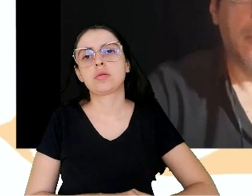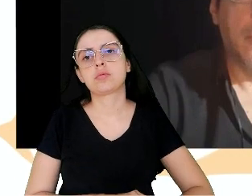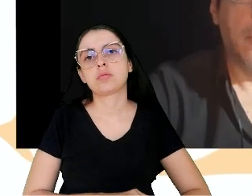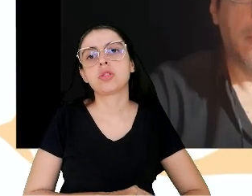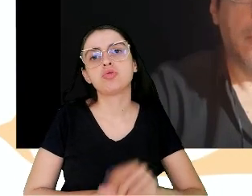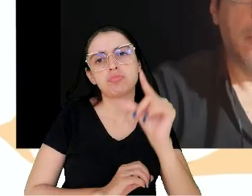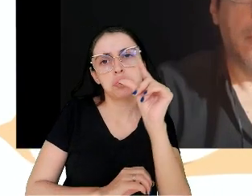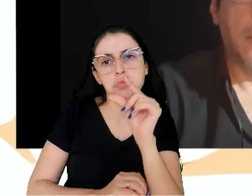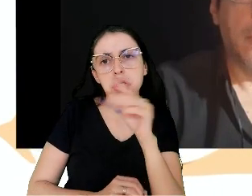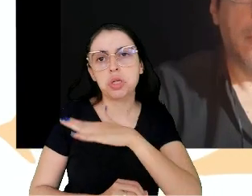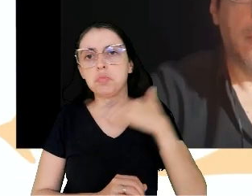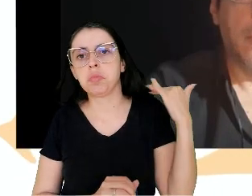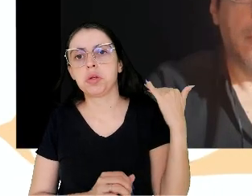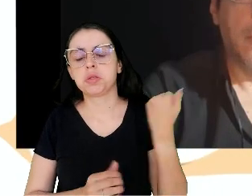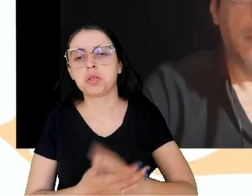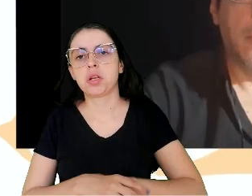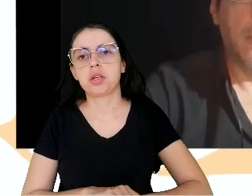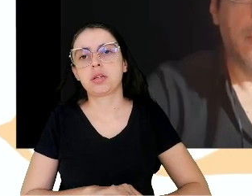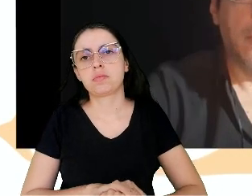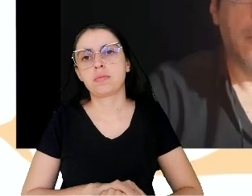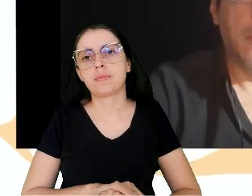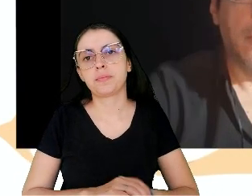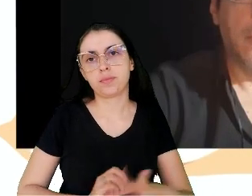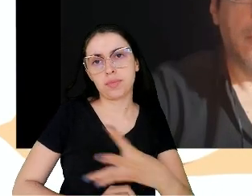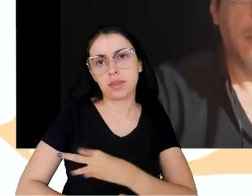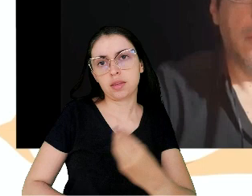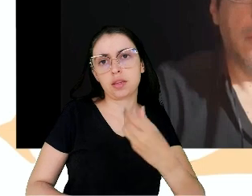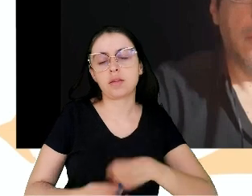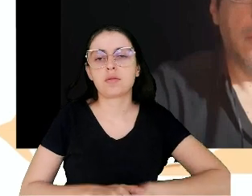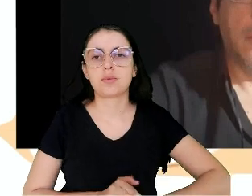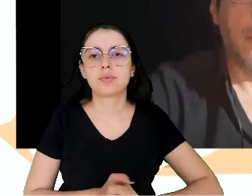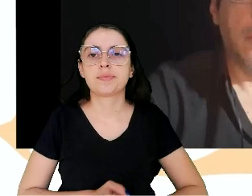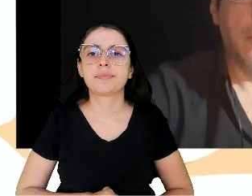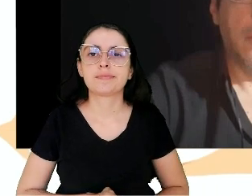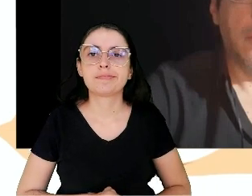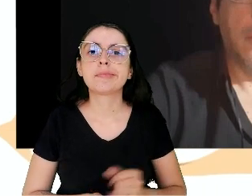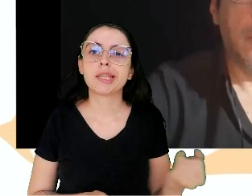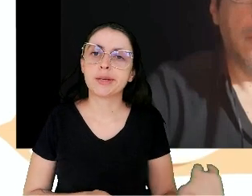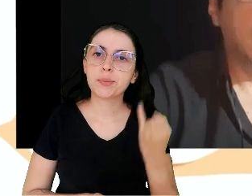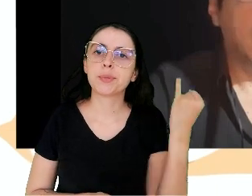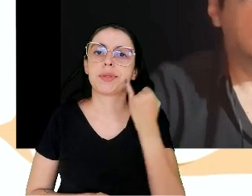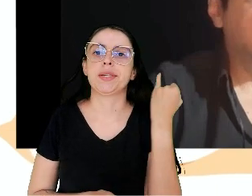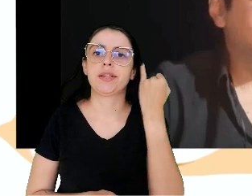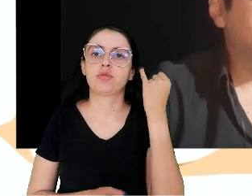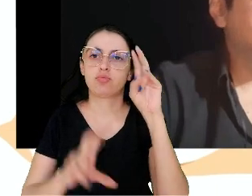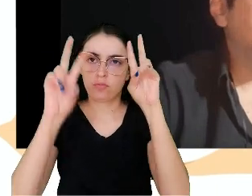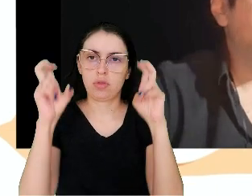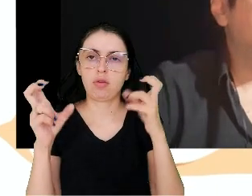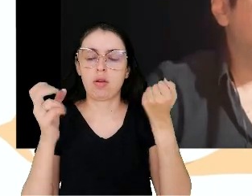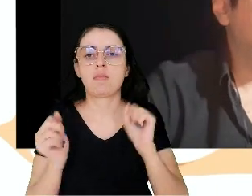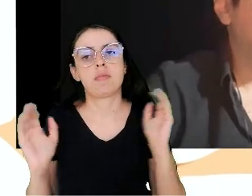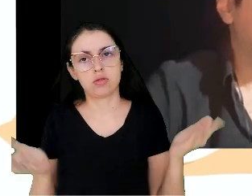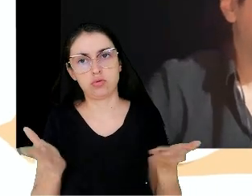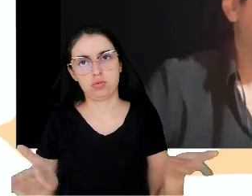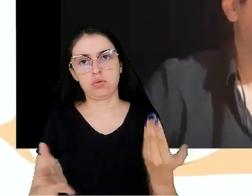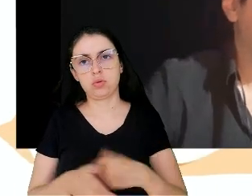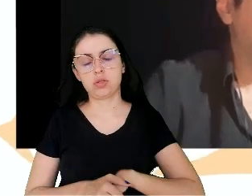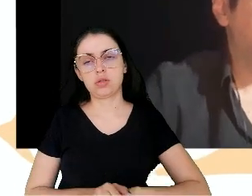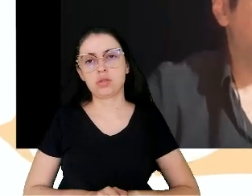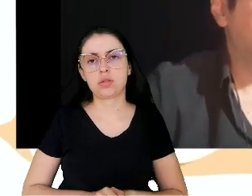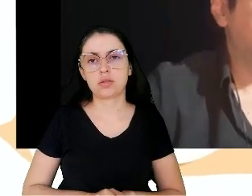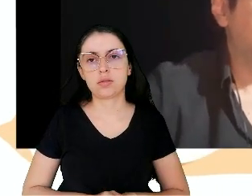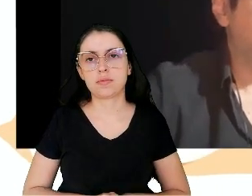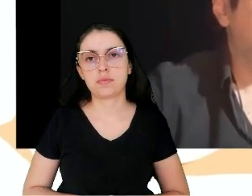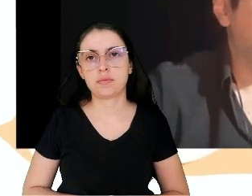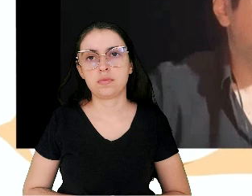de Redução da Mortalidade Materna. Então, muito importante a temática que será abordada